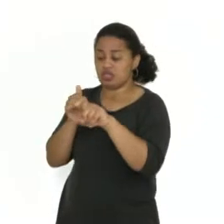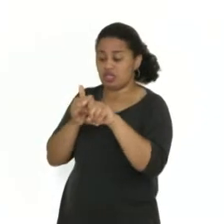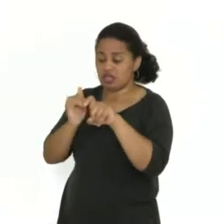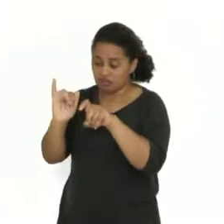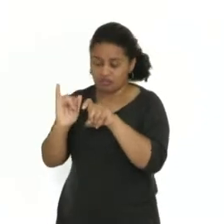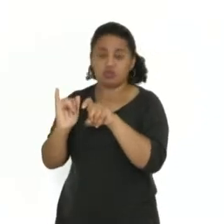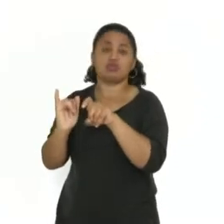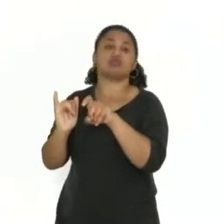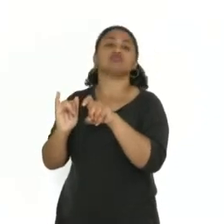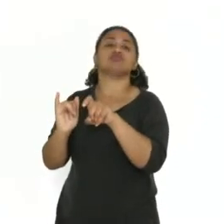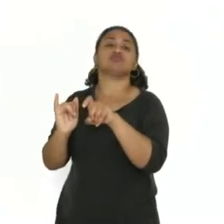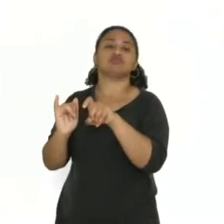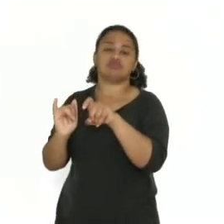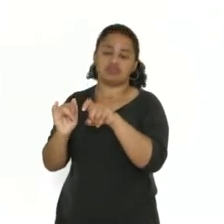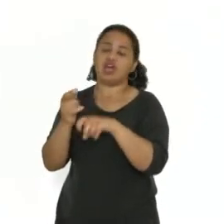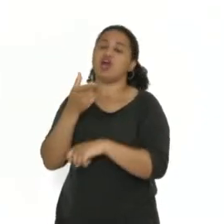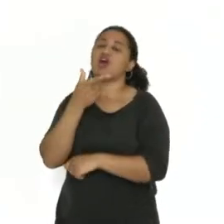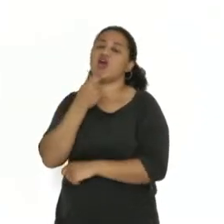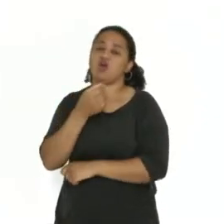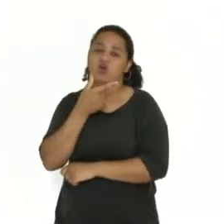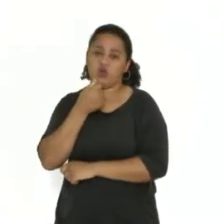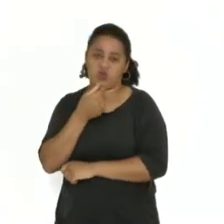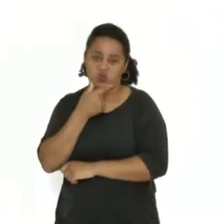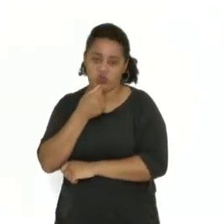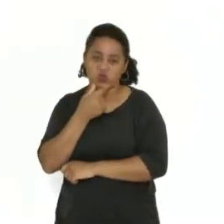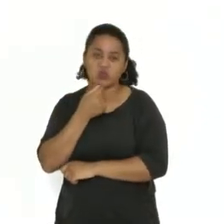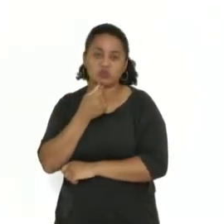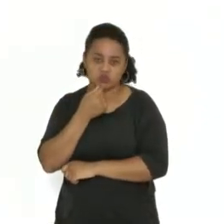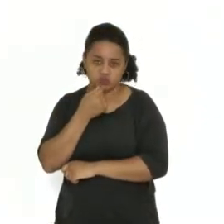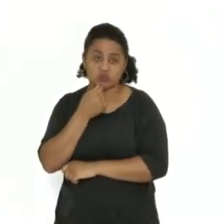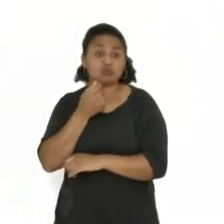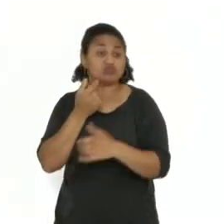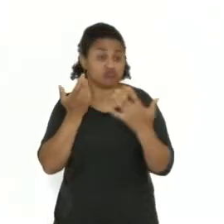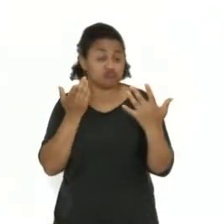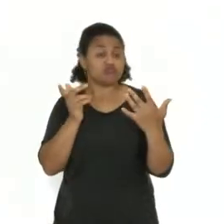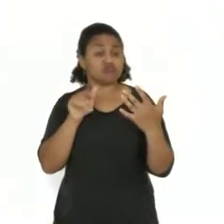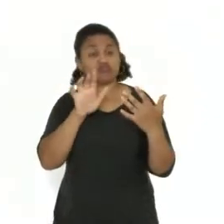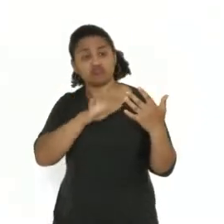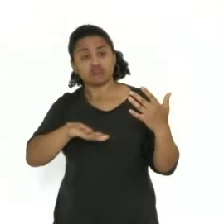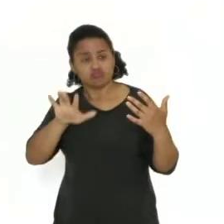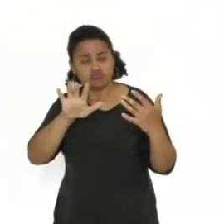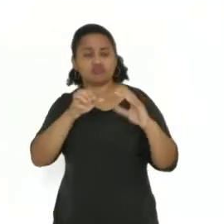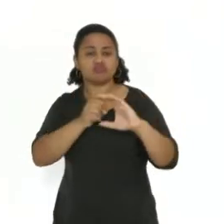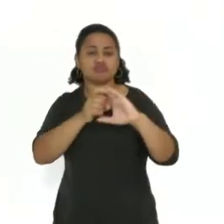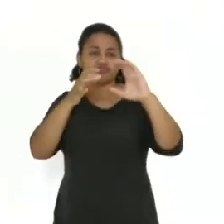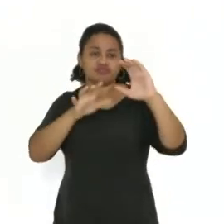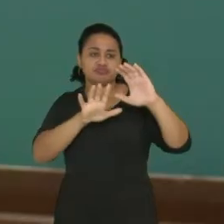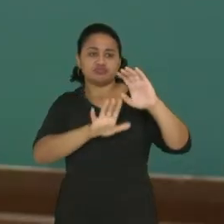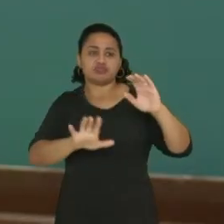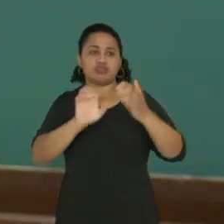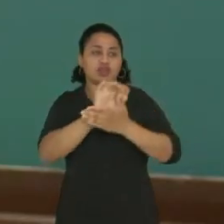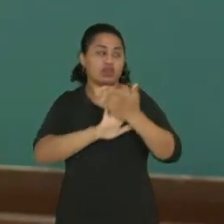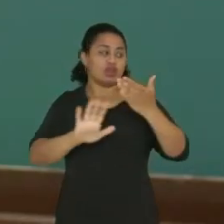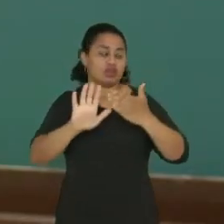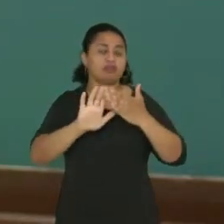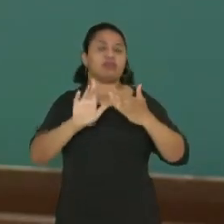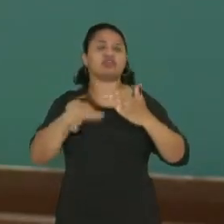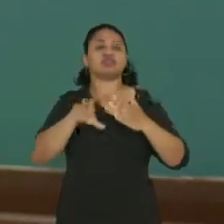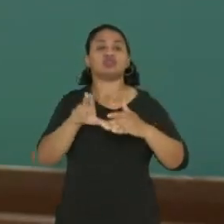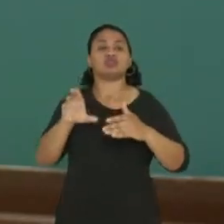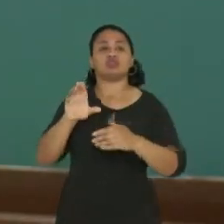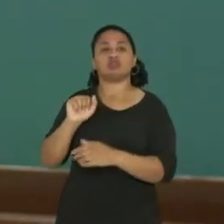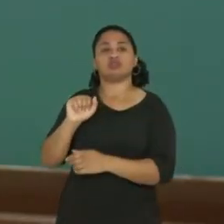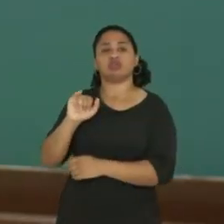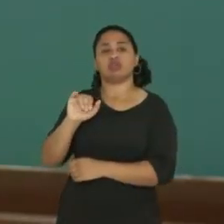XY, teremos meninos, como esse cariótipo. Essa imagem é a imagem de um